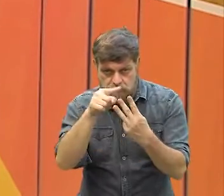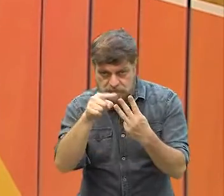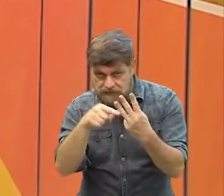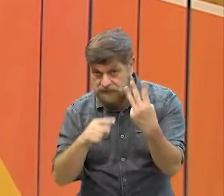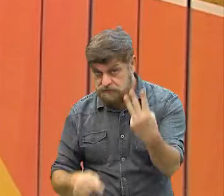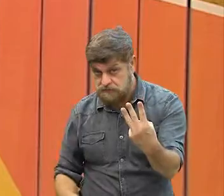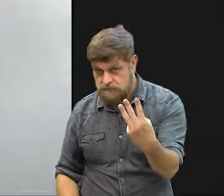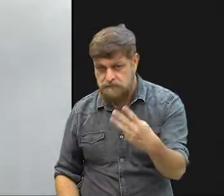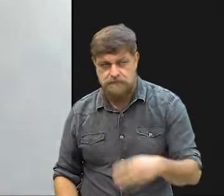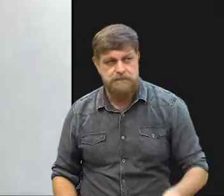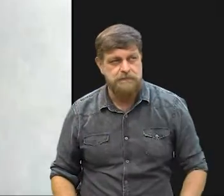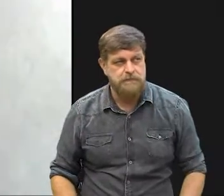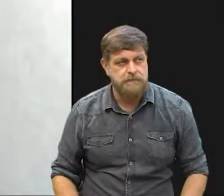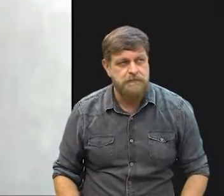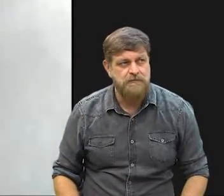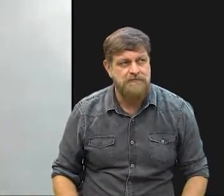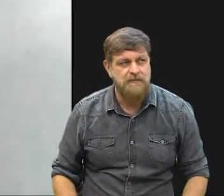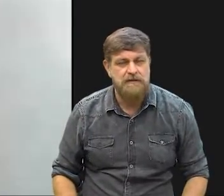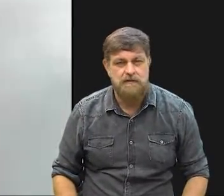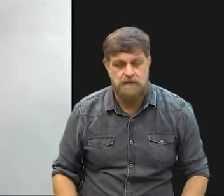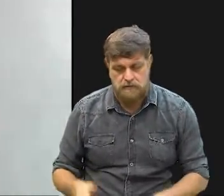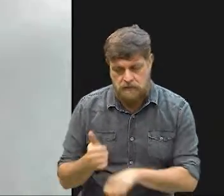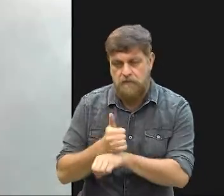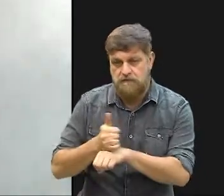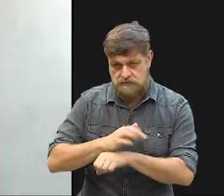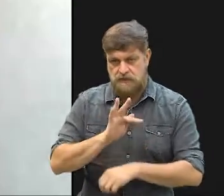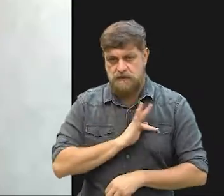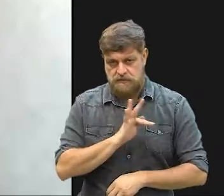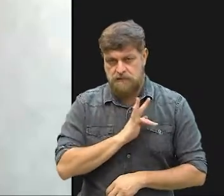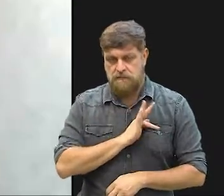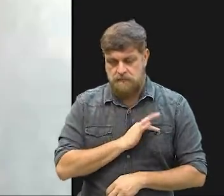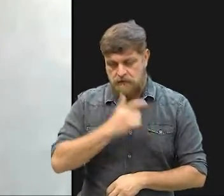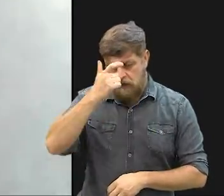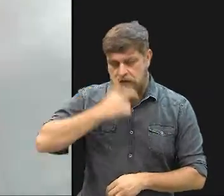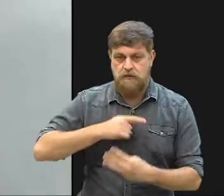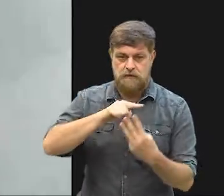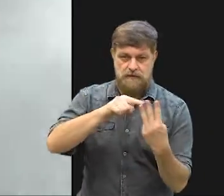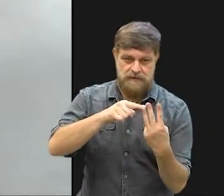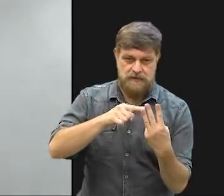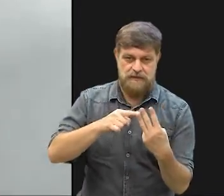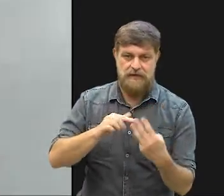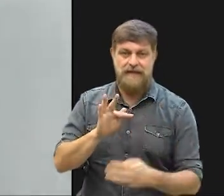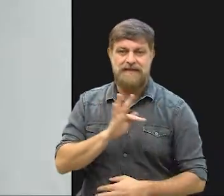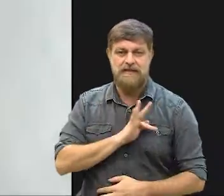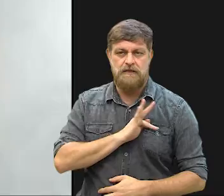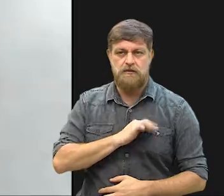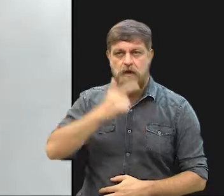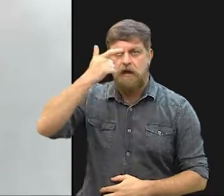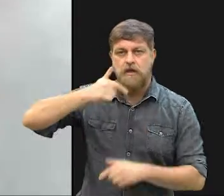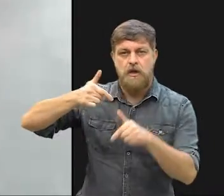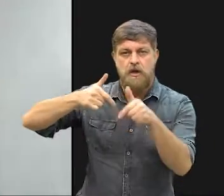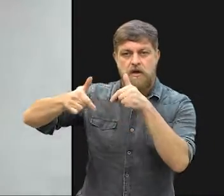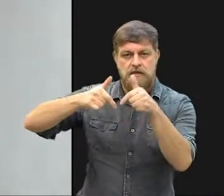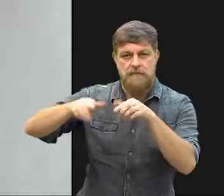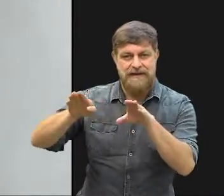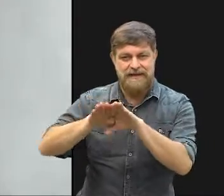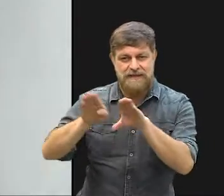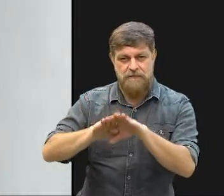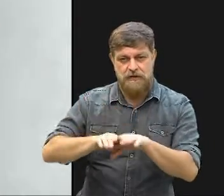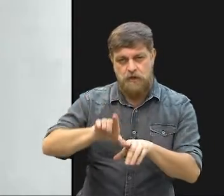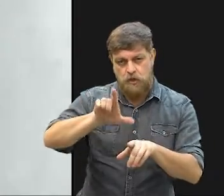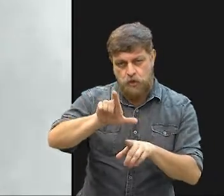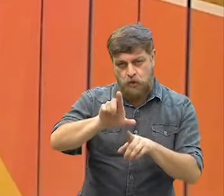esses 3? Como atleta e treinadora, como atleta os 3. Como treinadora, eu trabalhei em Luxemburgo